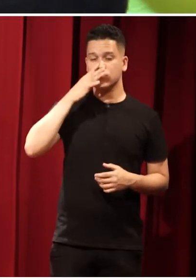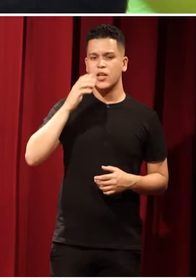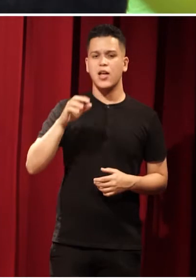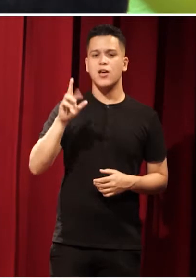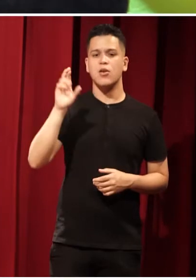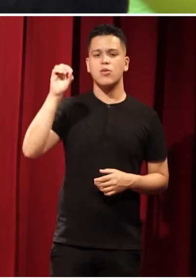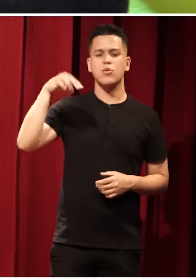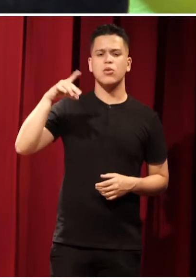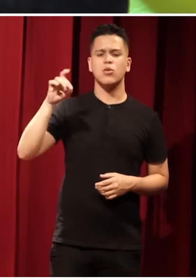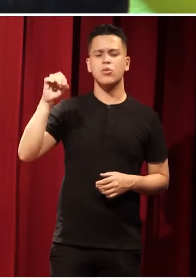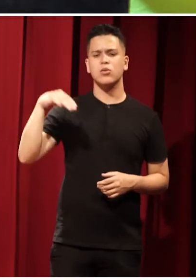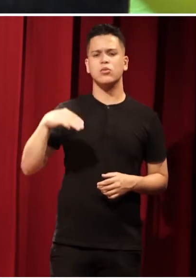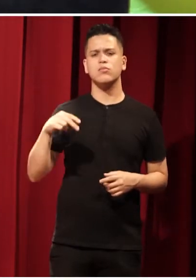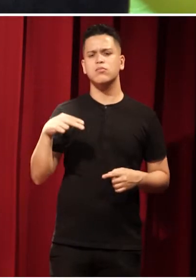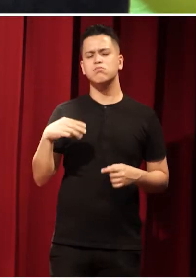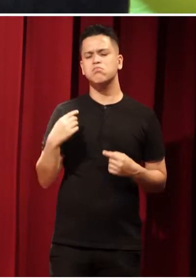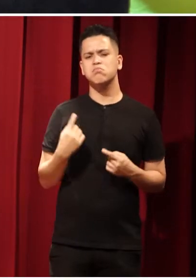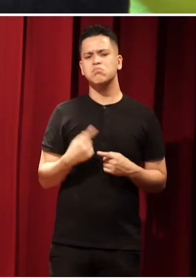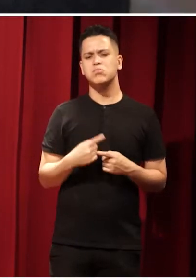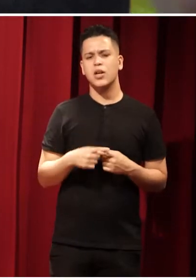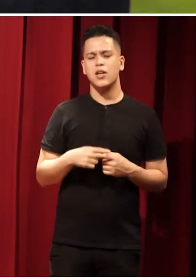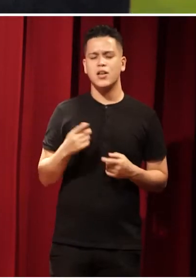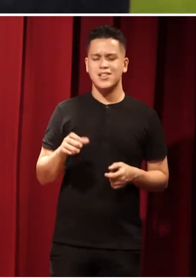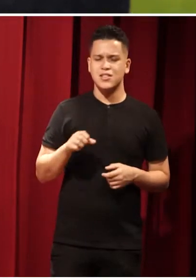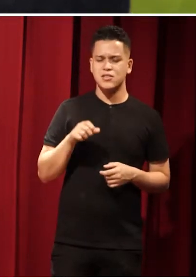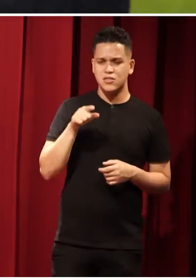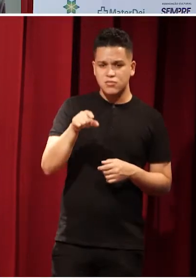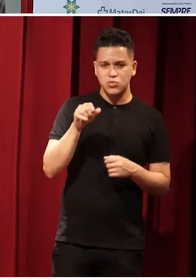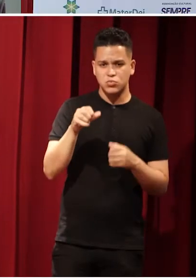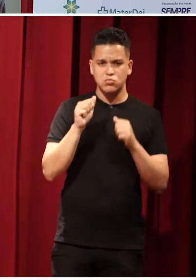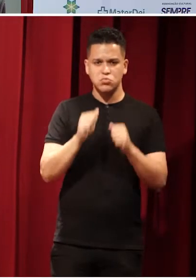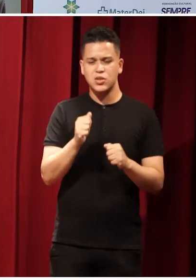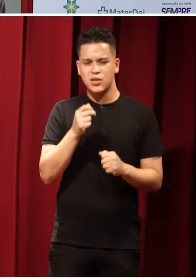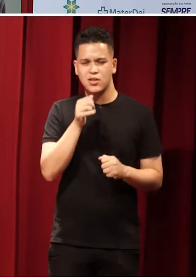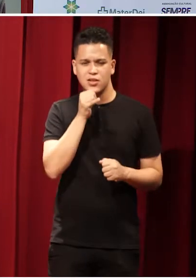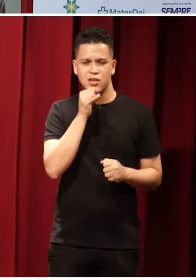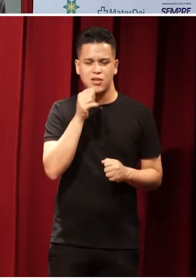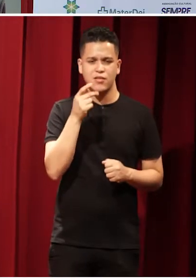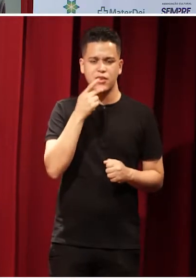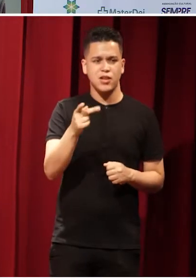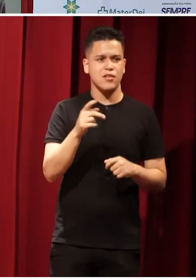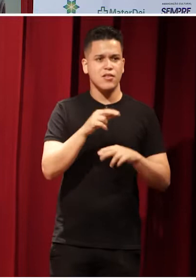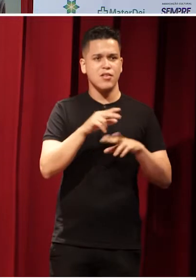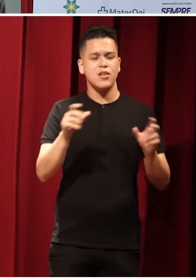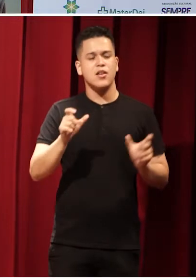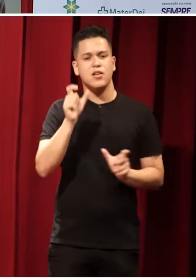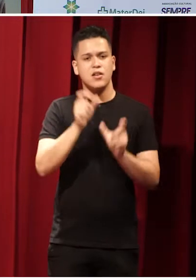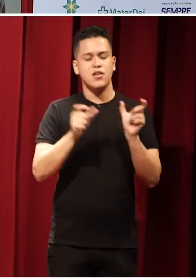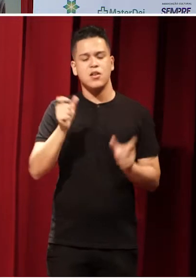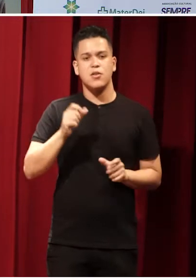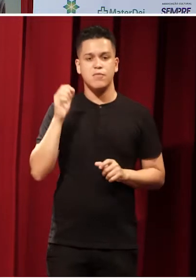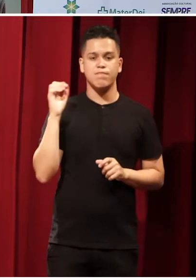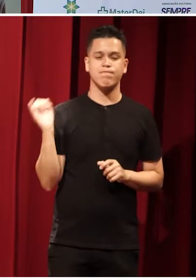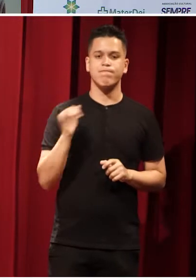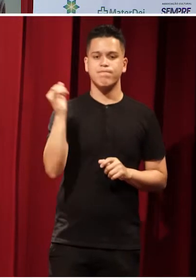uma coletânea de A plateia observa atentamente. No contexto da Amazônia hoje, na